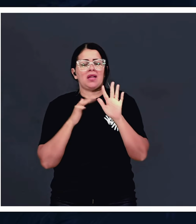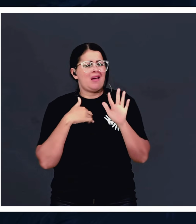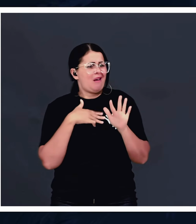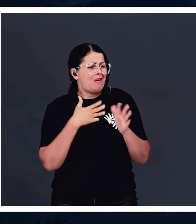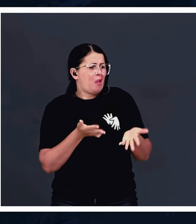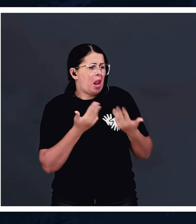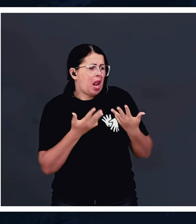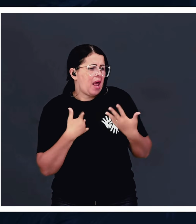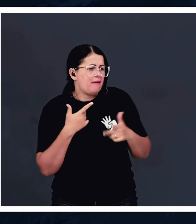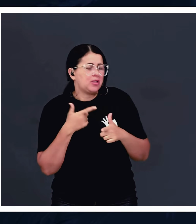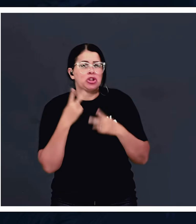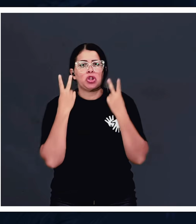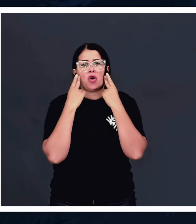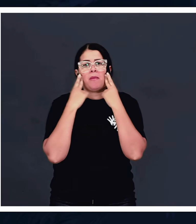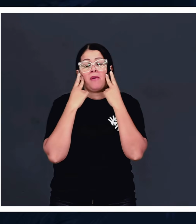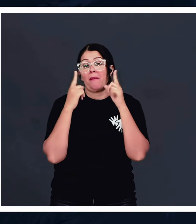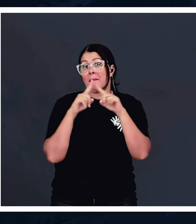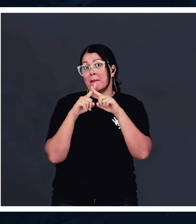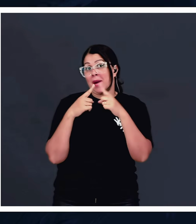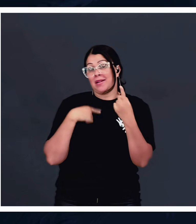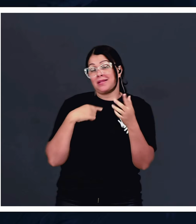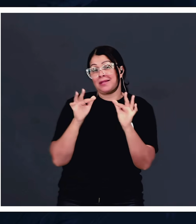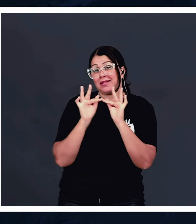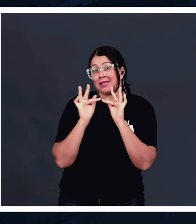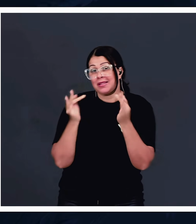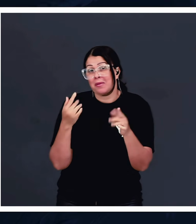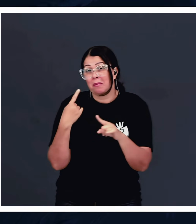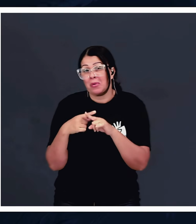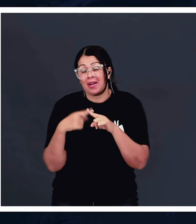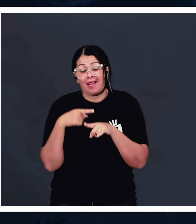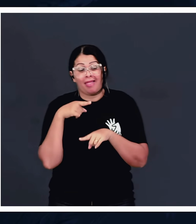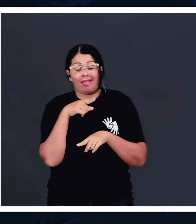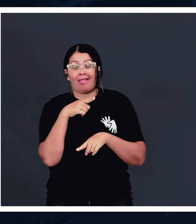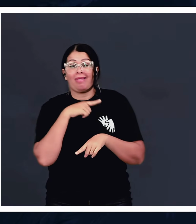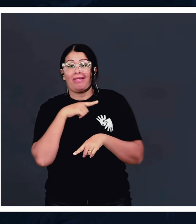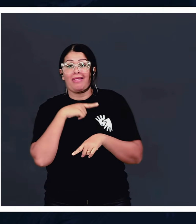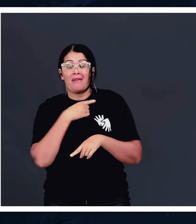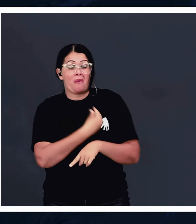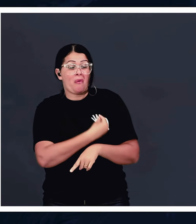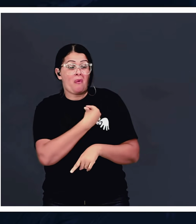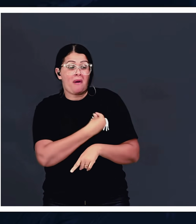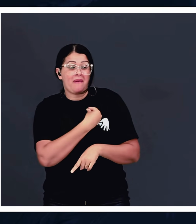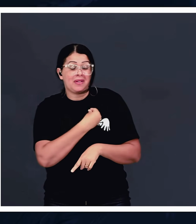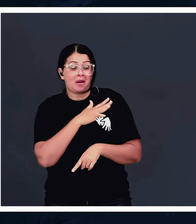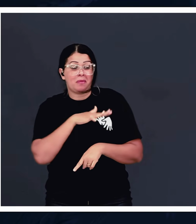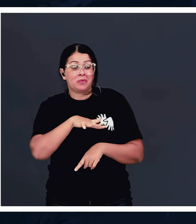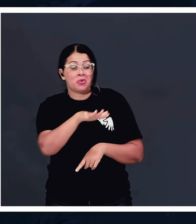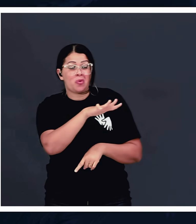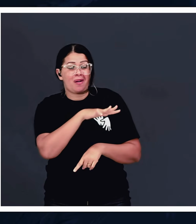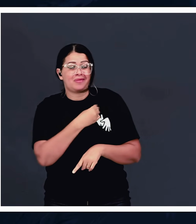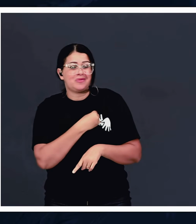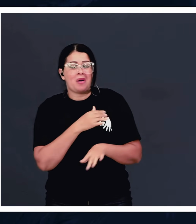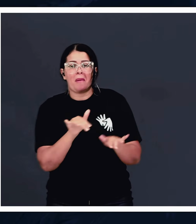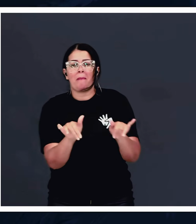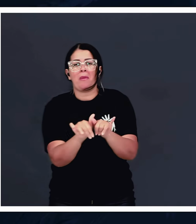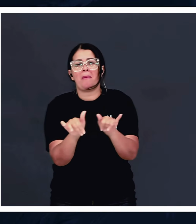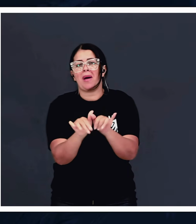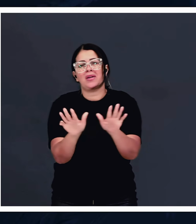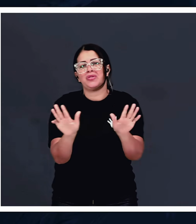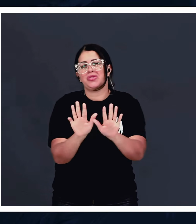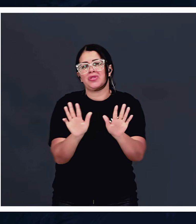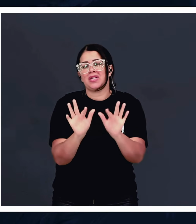tranquila, porque simplesmente foi contaminada essa vida, por uma área da vida, às vezes uma